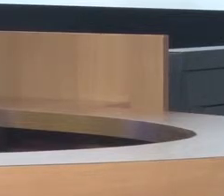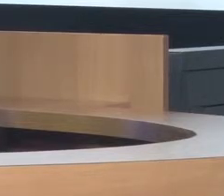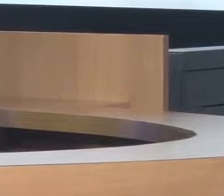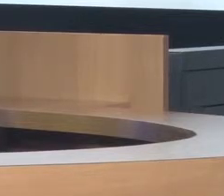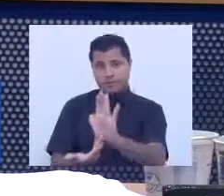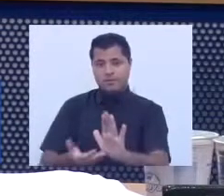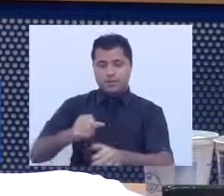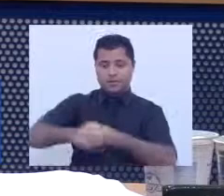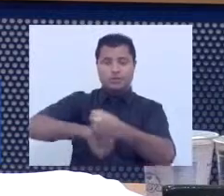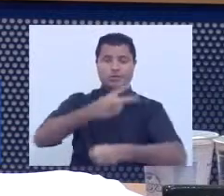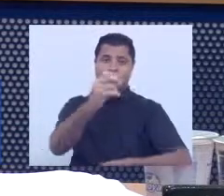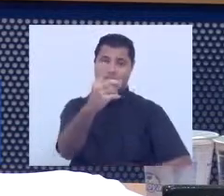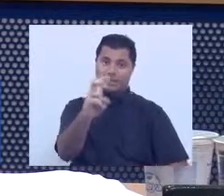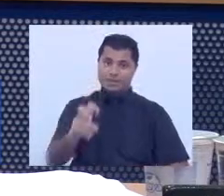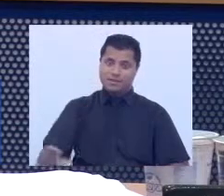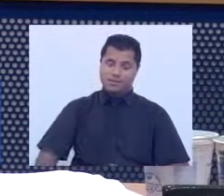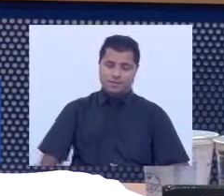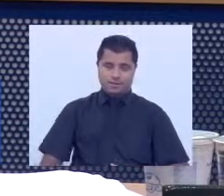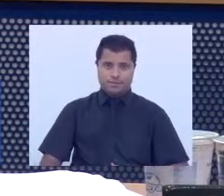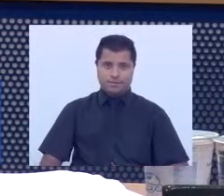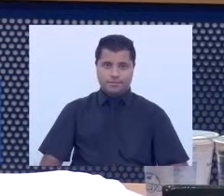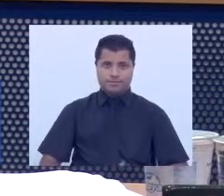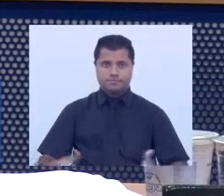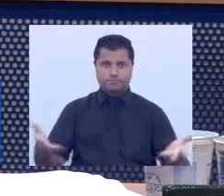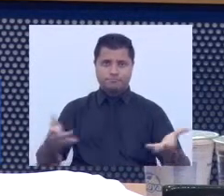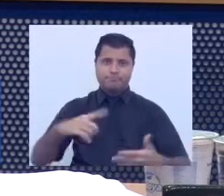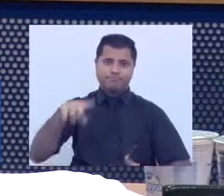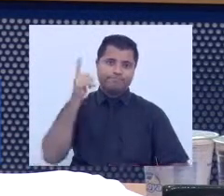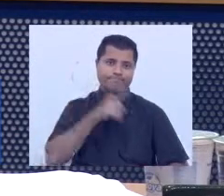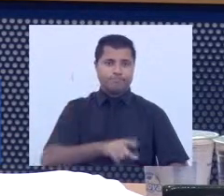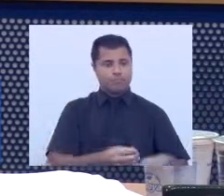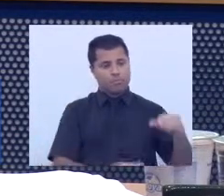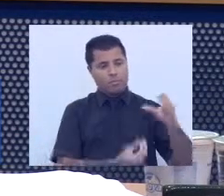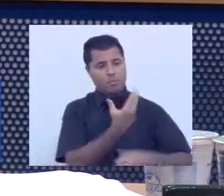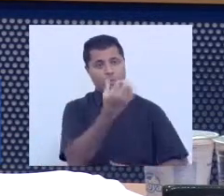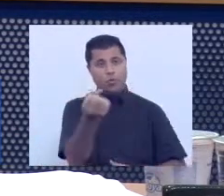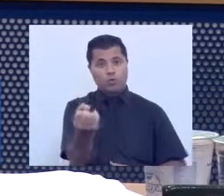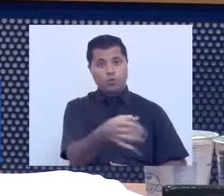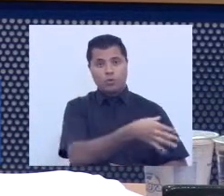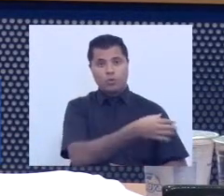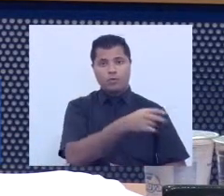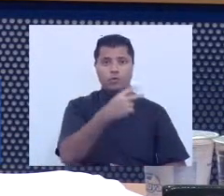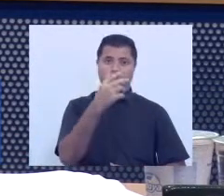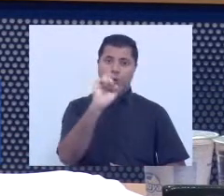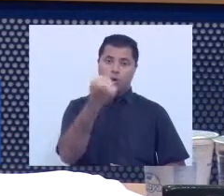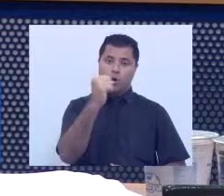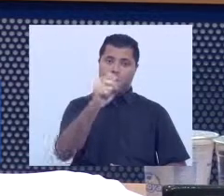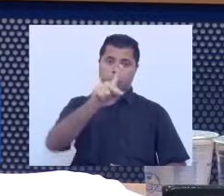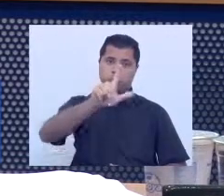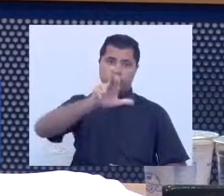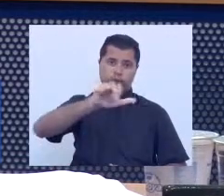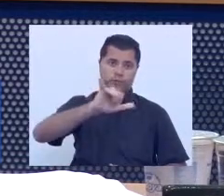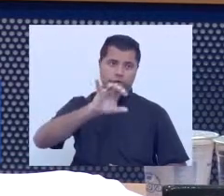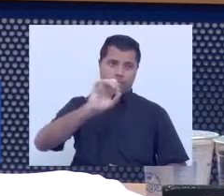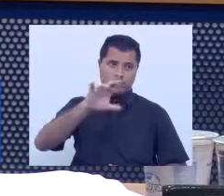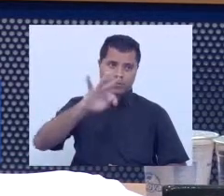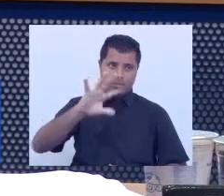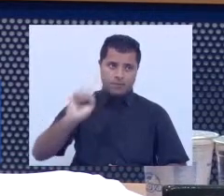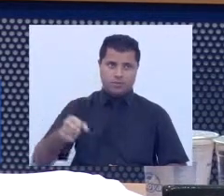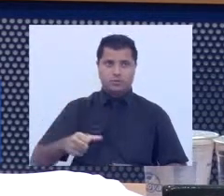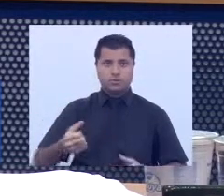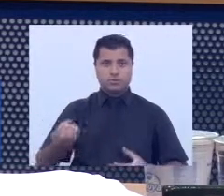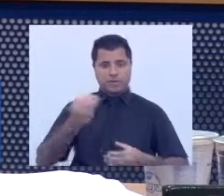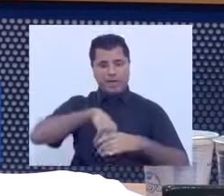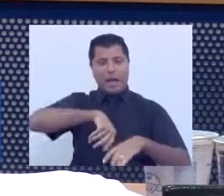risco. Hoje, nós conseguimos instalar 8 pluviômetros. Esses pluviômetros foi feito